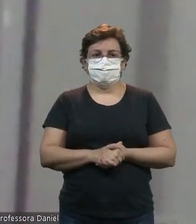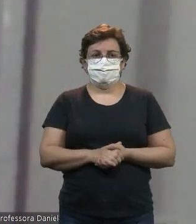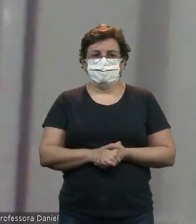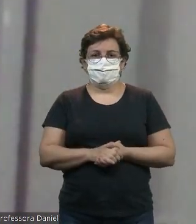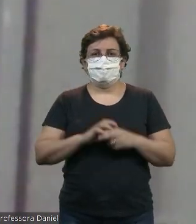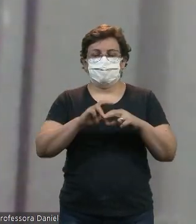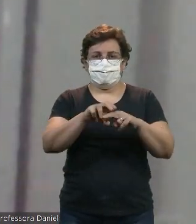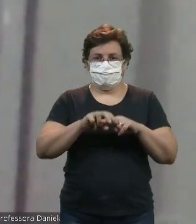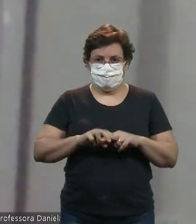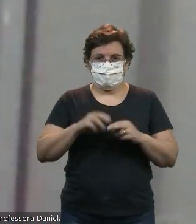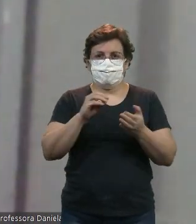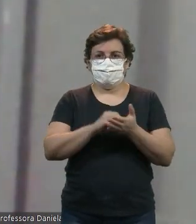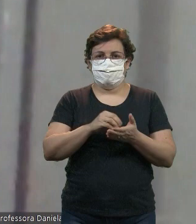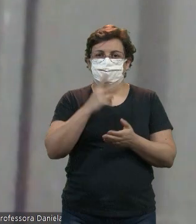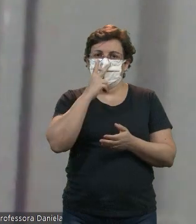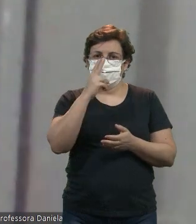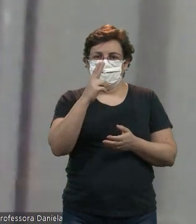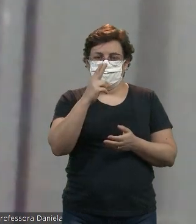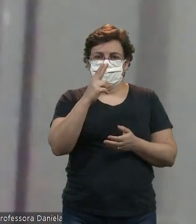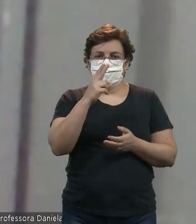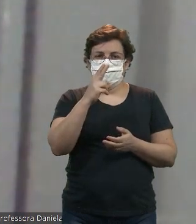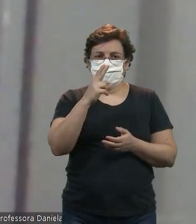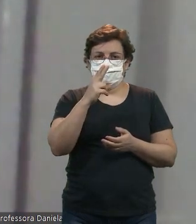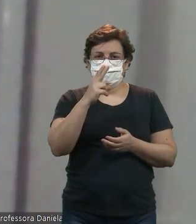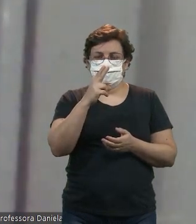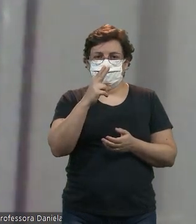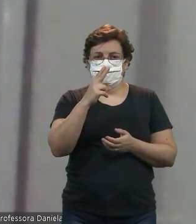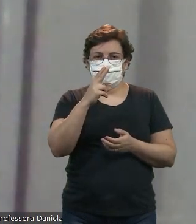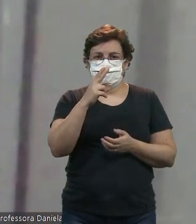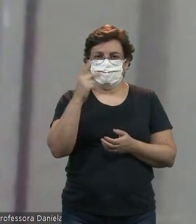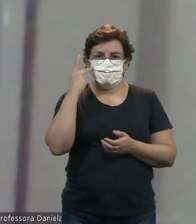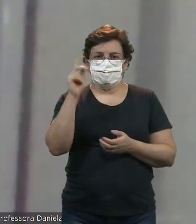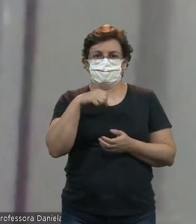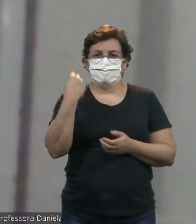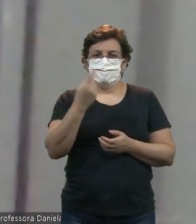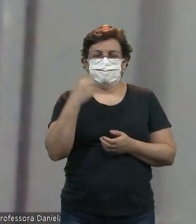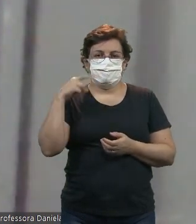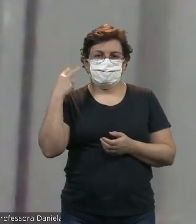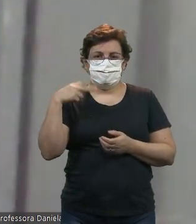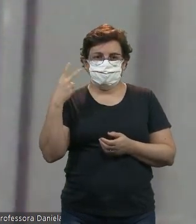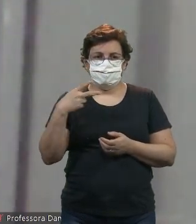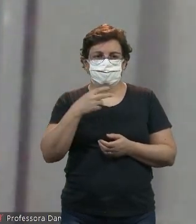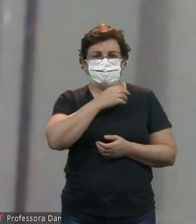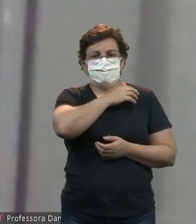conta de um parecer que seja pautado aí para nós, vereadores mesmo.